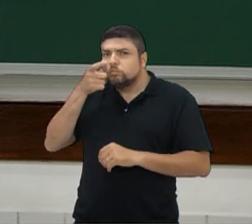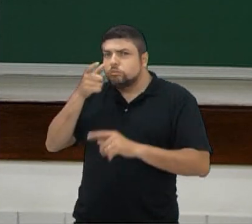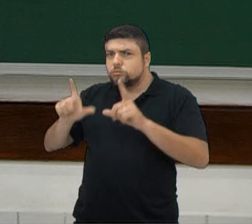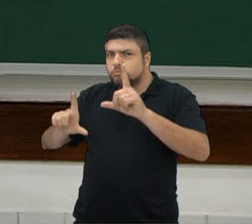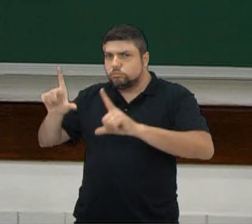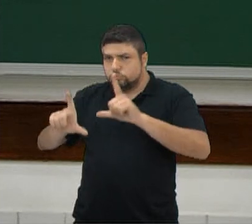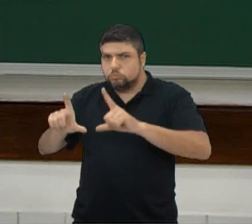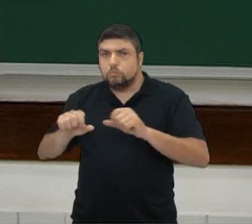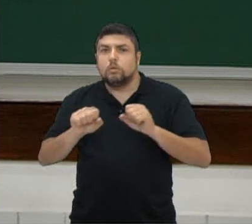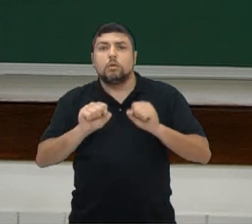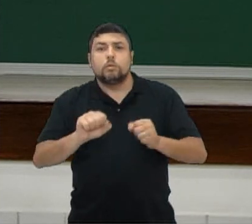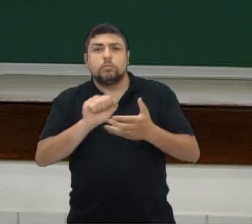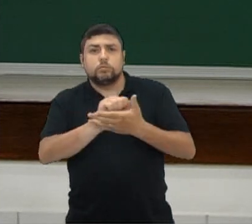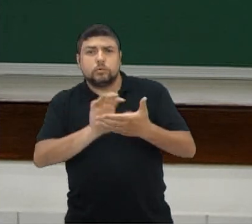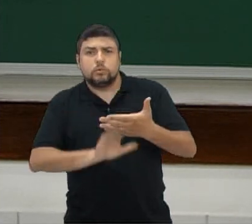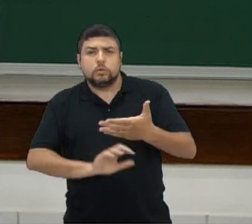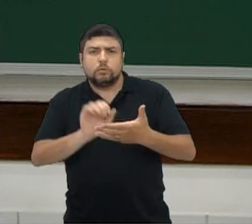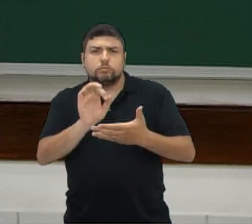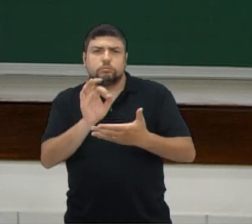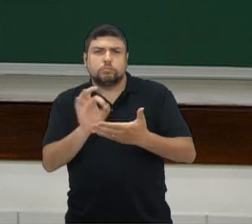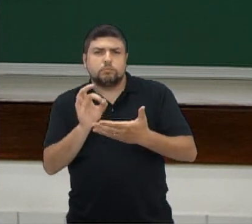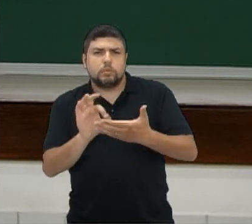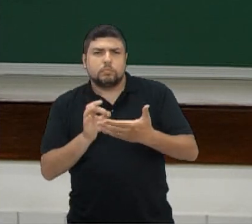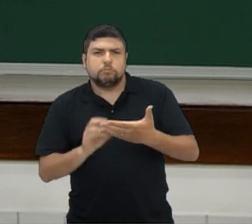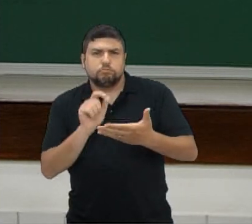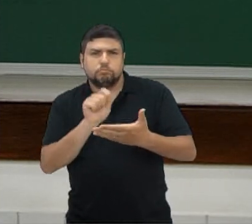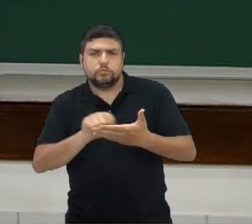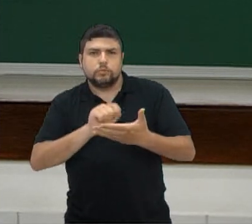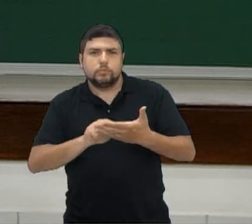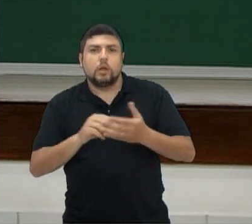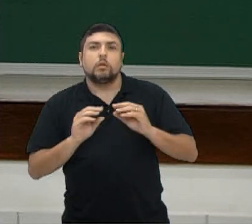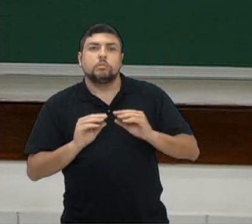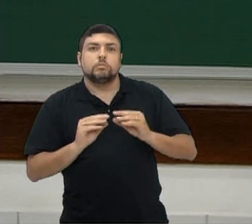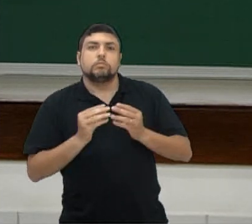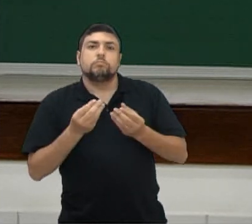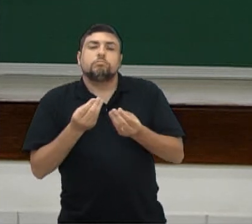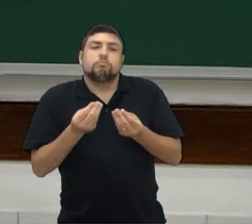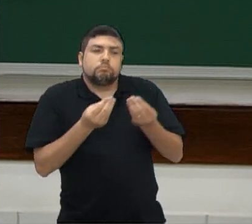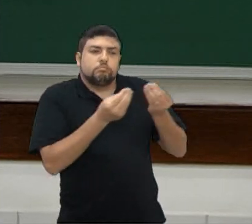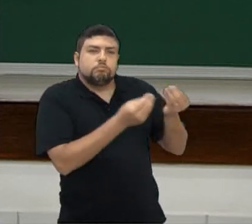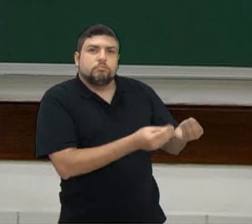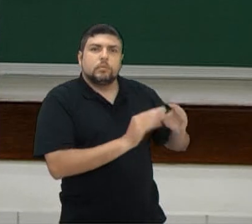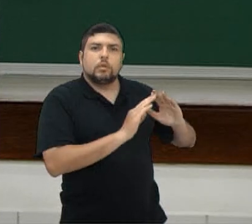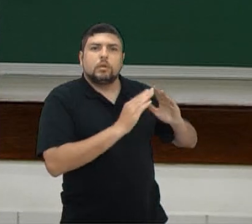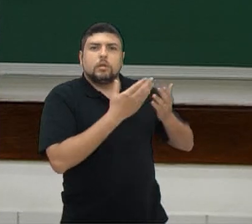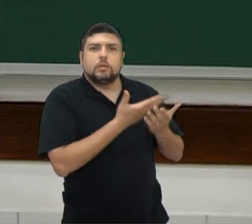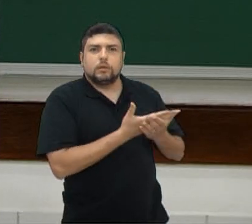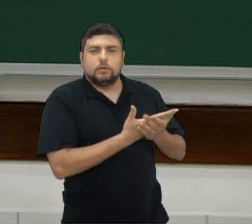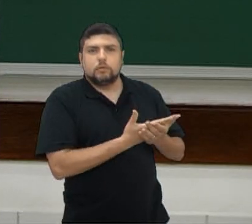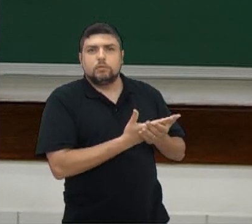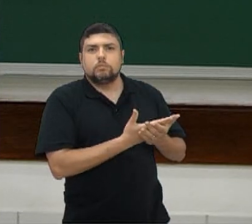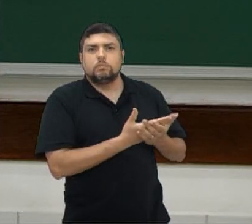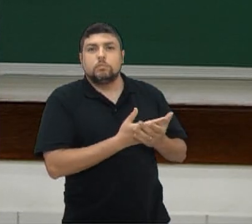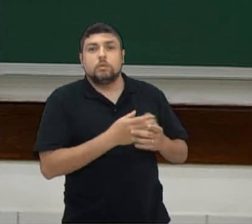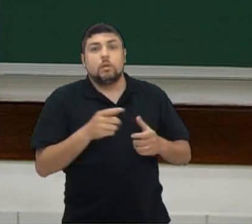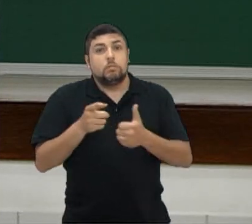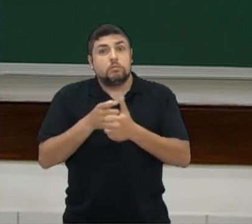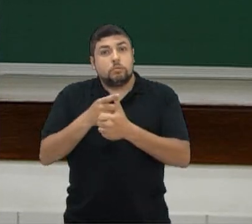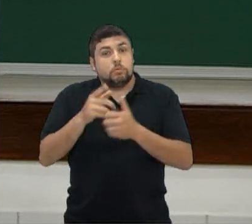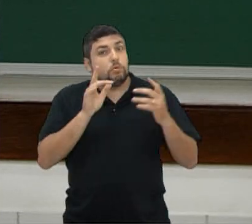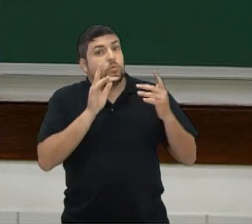suas atividades na escola, Então, vocês têm que verificar com a equipe pedagógica qual que é o melhor dia, o melhor horário para vocês estarem